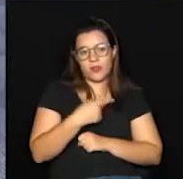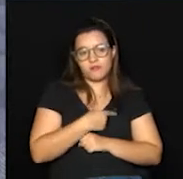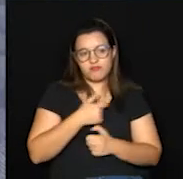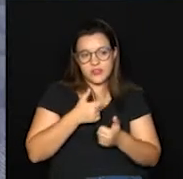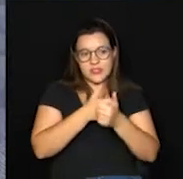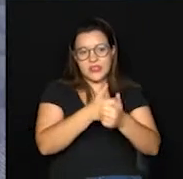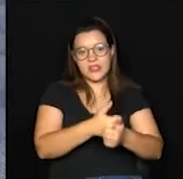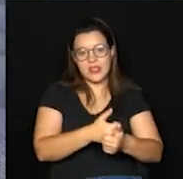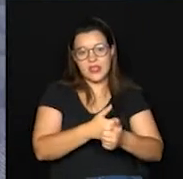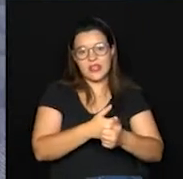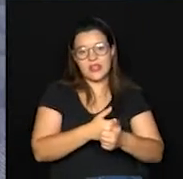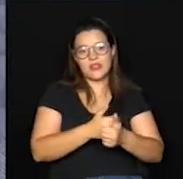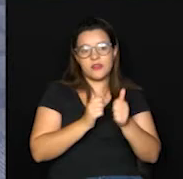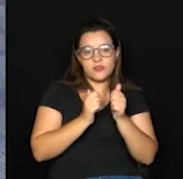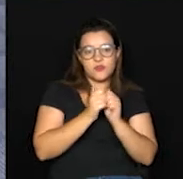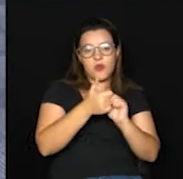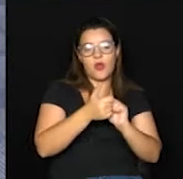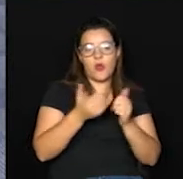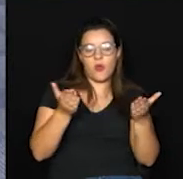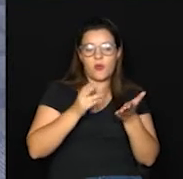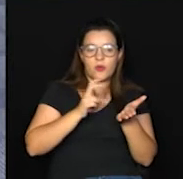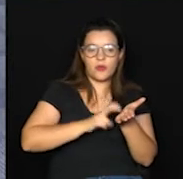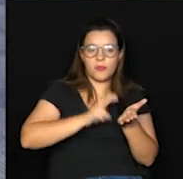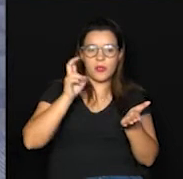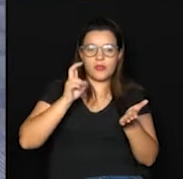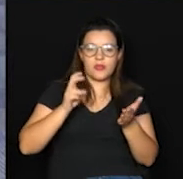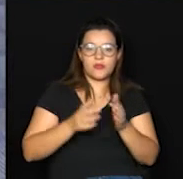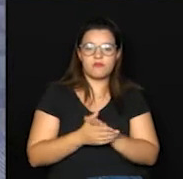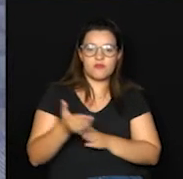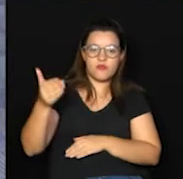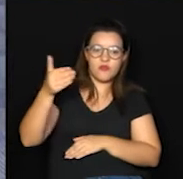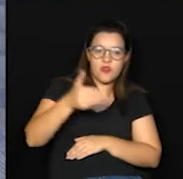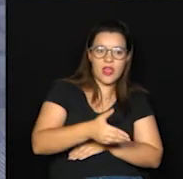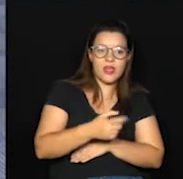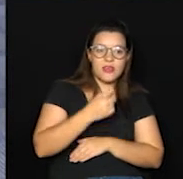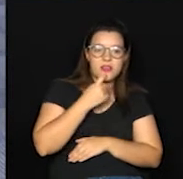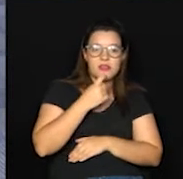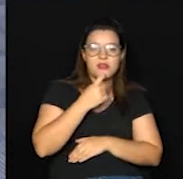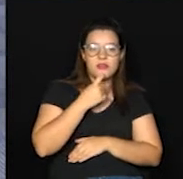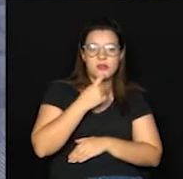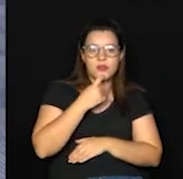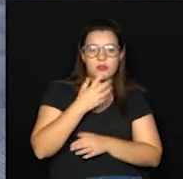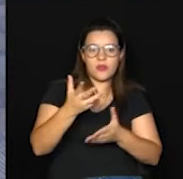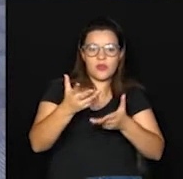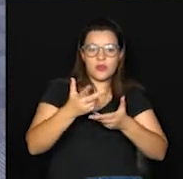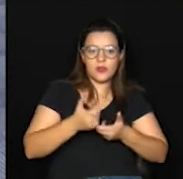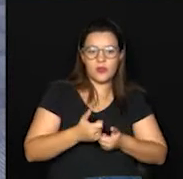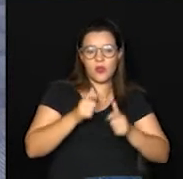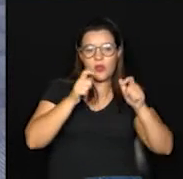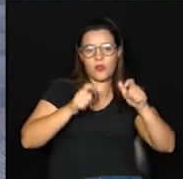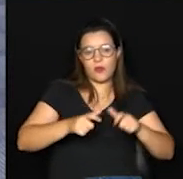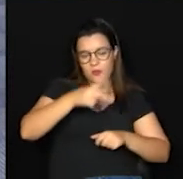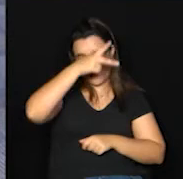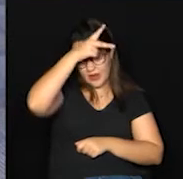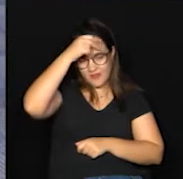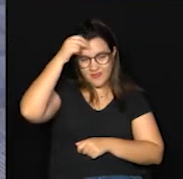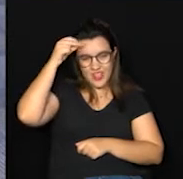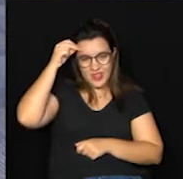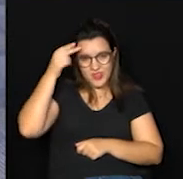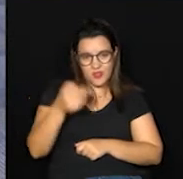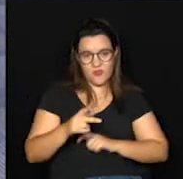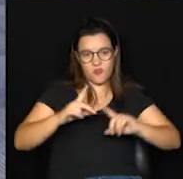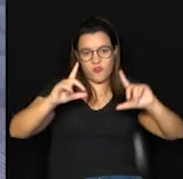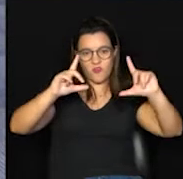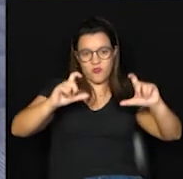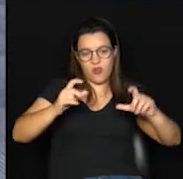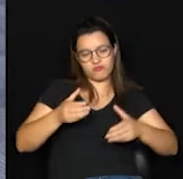esporte todos os protocolos. E hoje de manhã o time veio a Campinas e foi recebido na prefeitura. Olha, o troféu